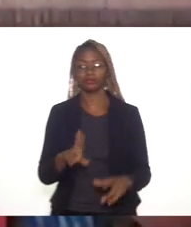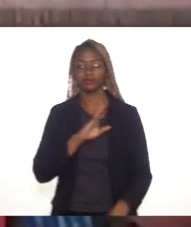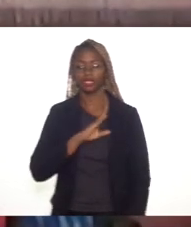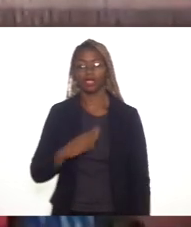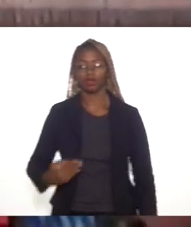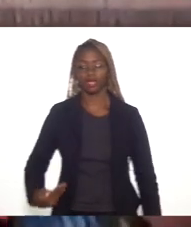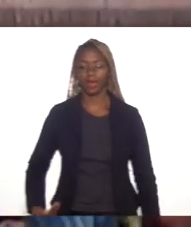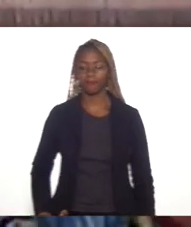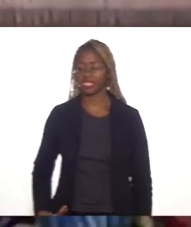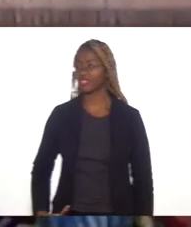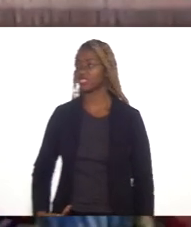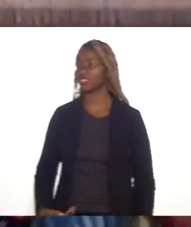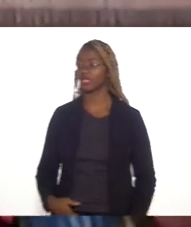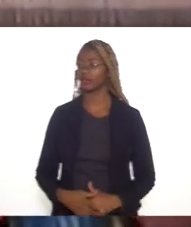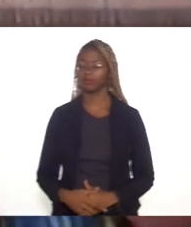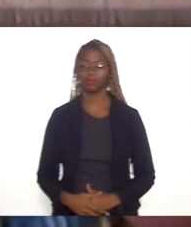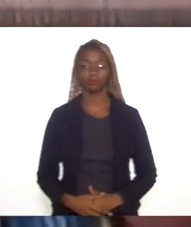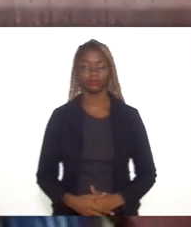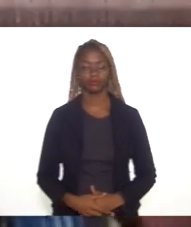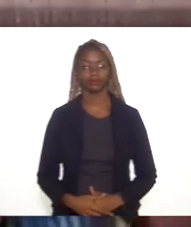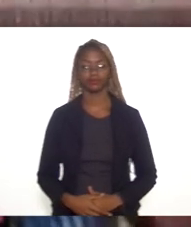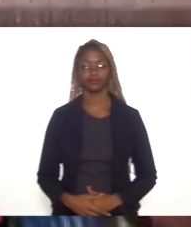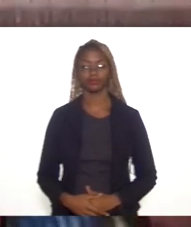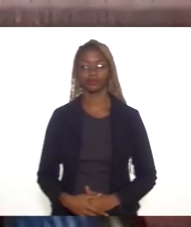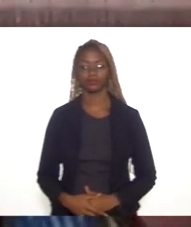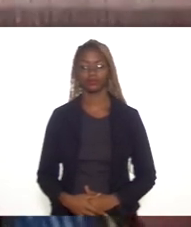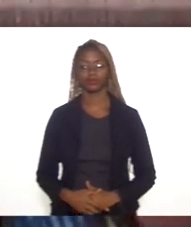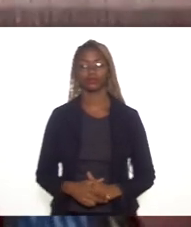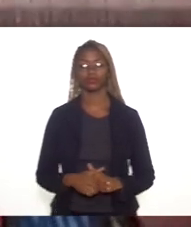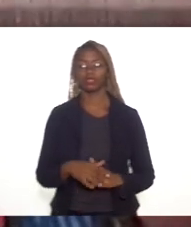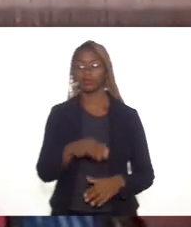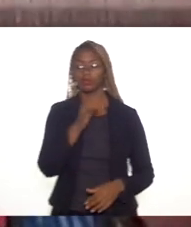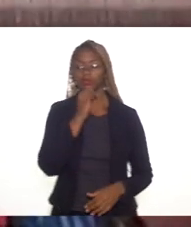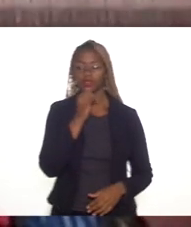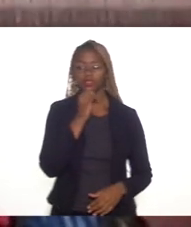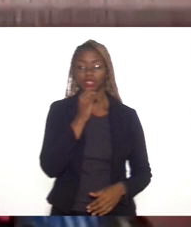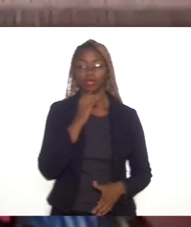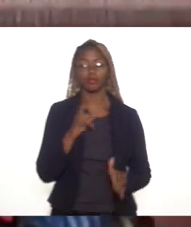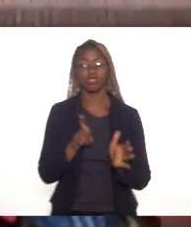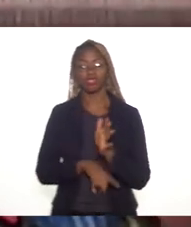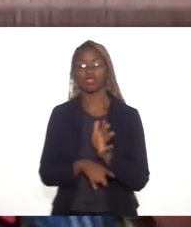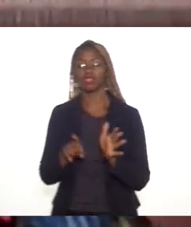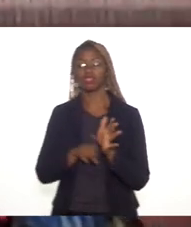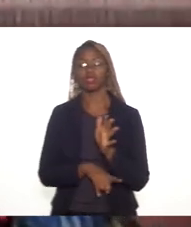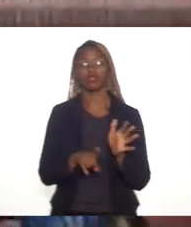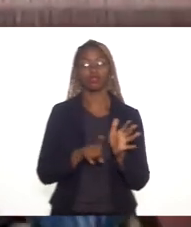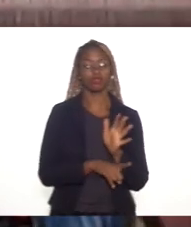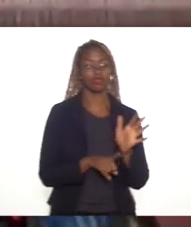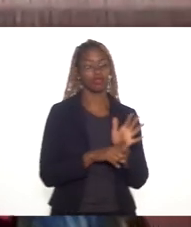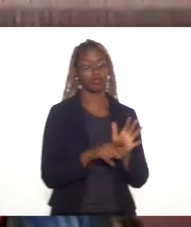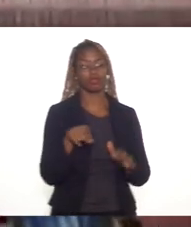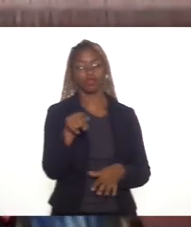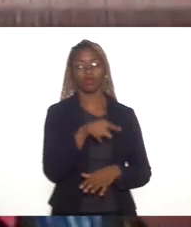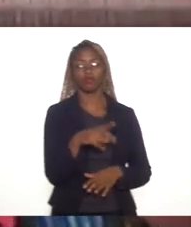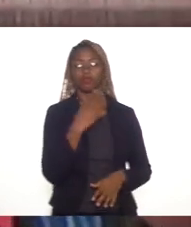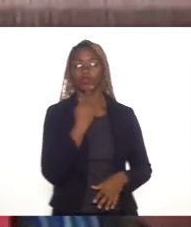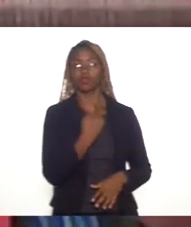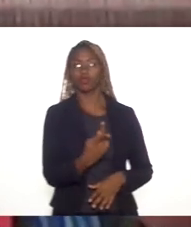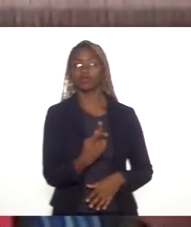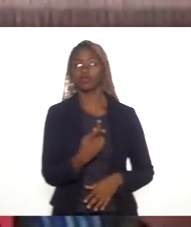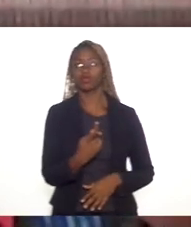para um plano de contingenciamento, por exemplo, em relação à situação das mulheres,